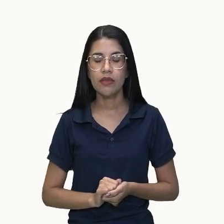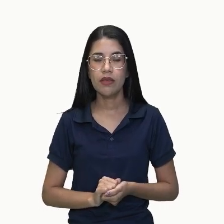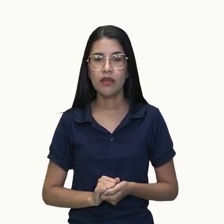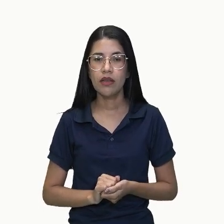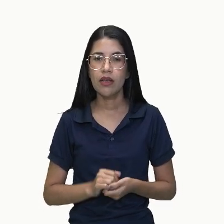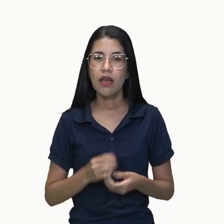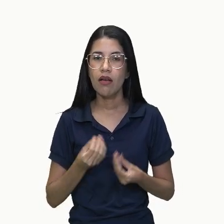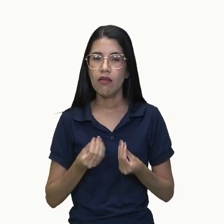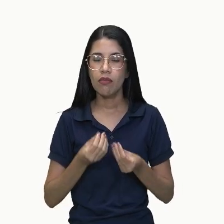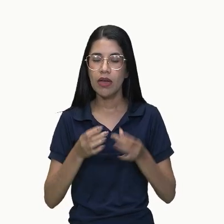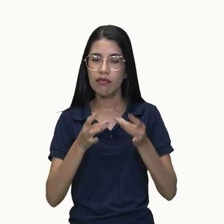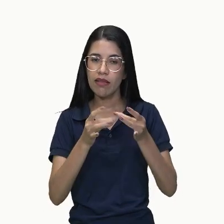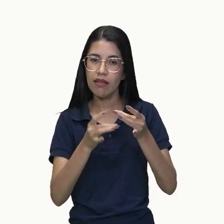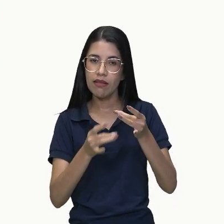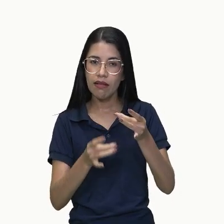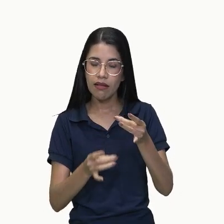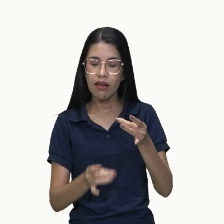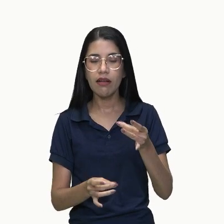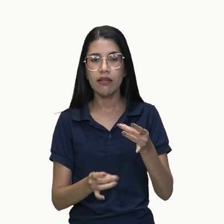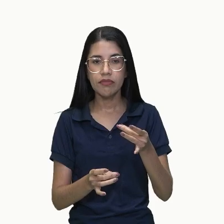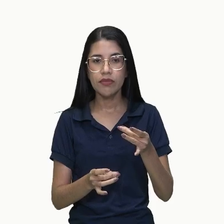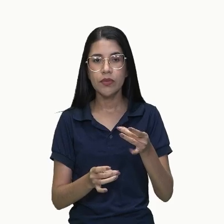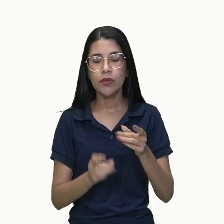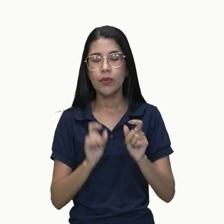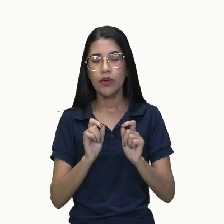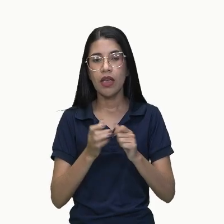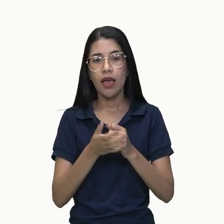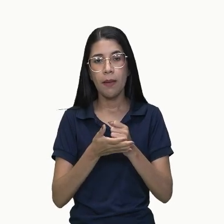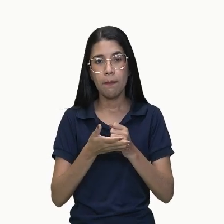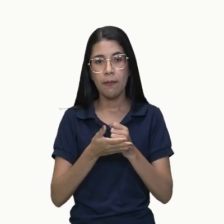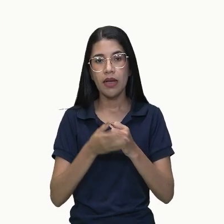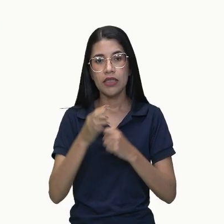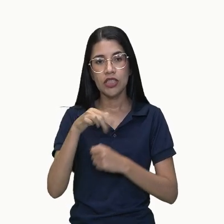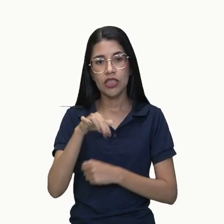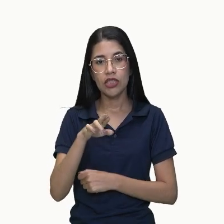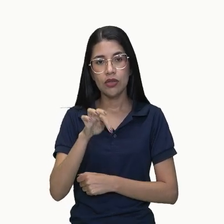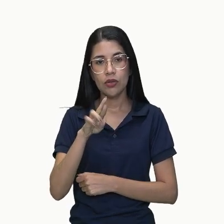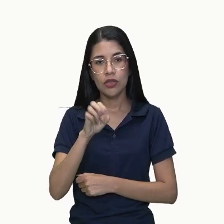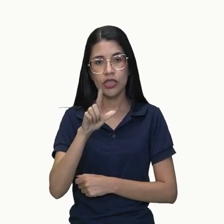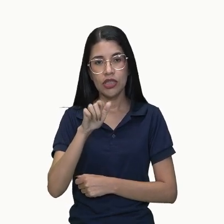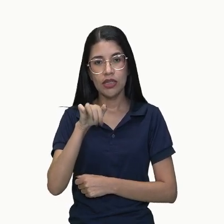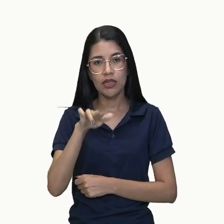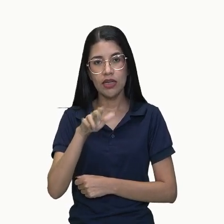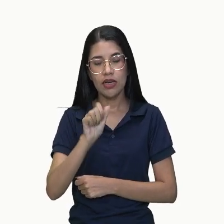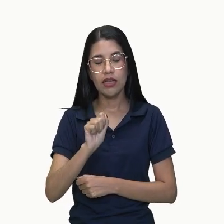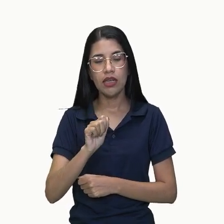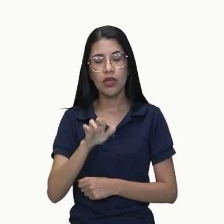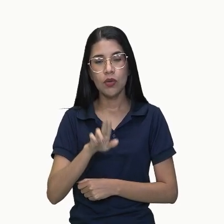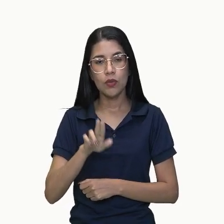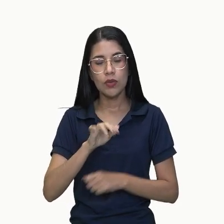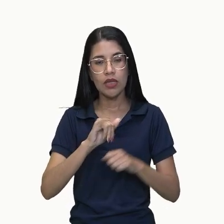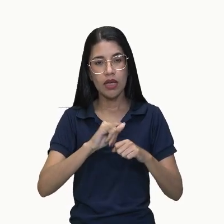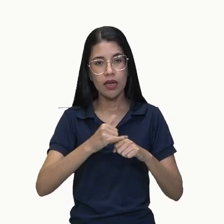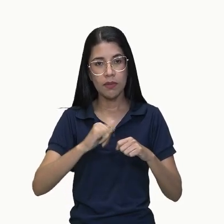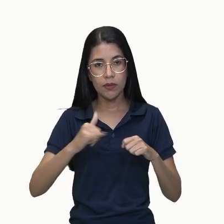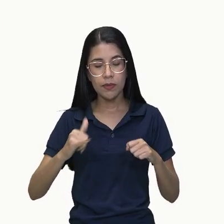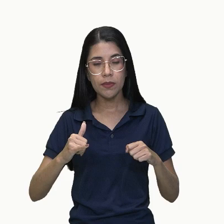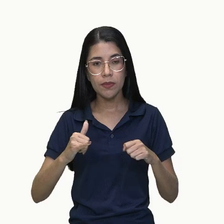forma aprofundada as bases nitrogenadas com os aminoácidos, tá? Então,